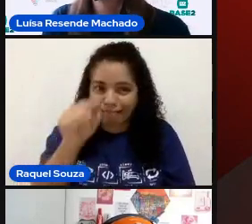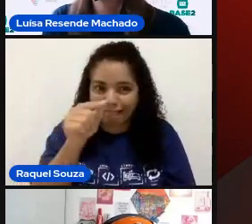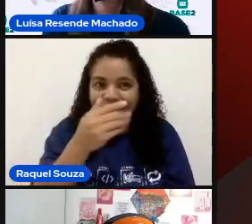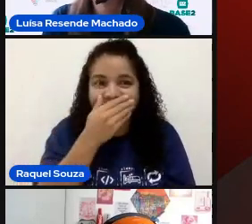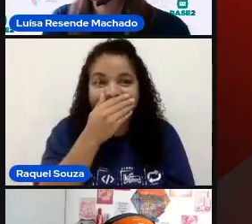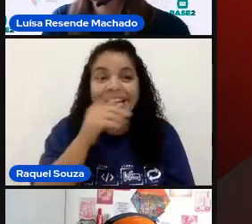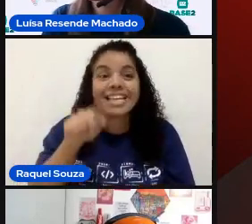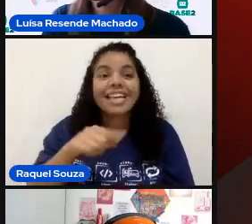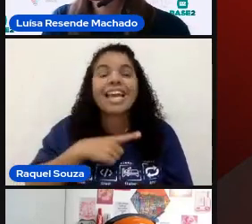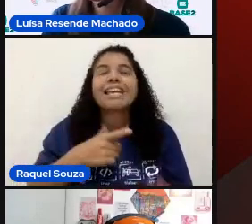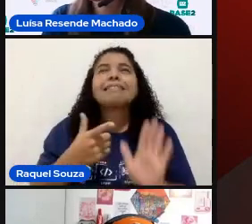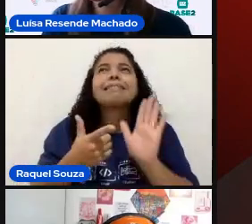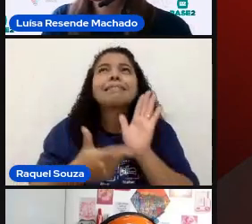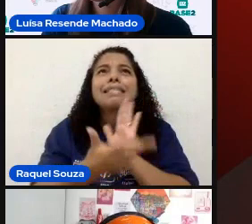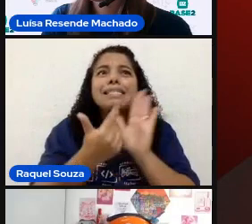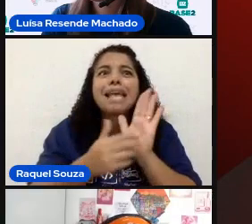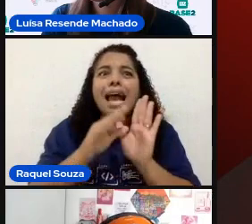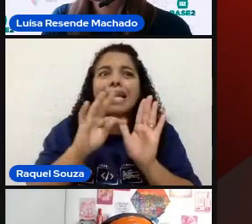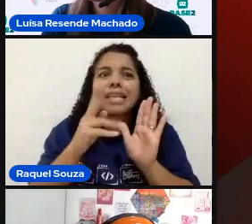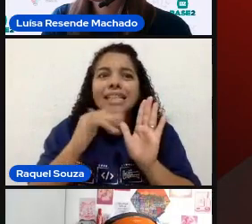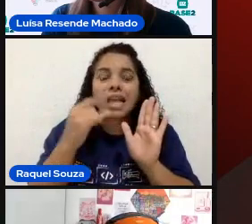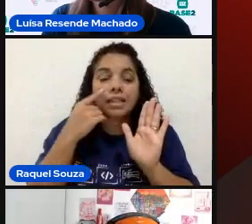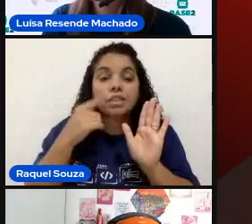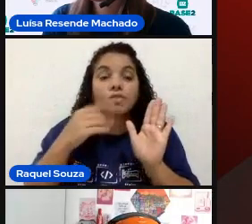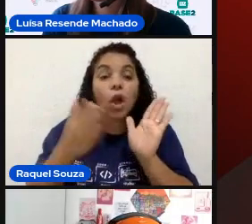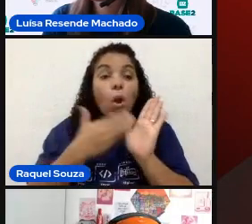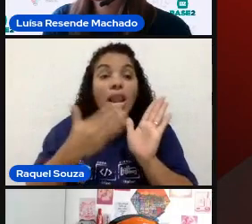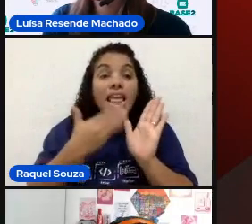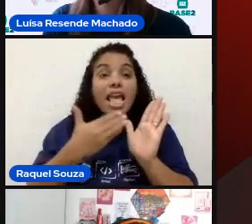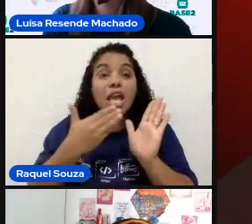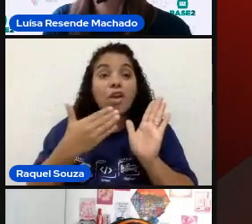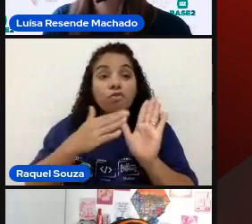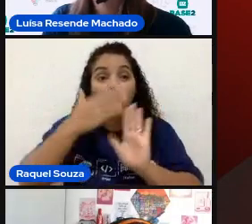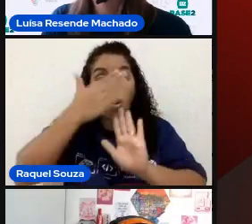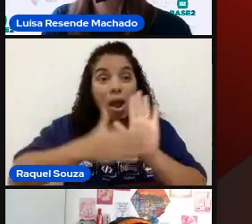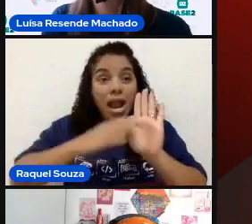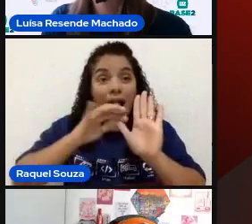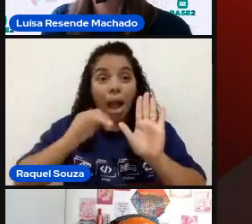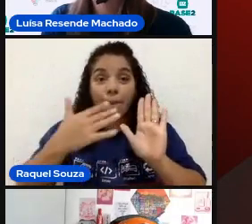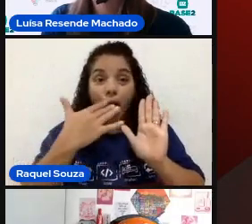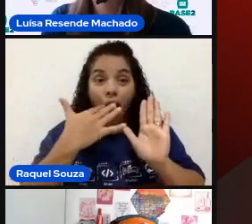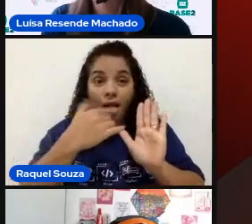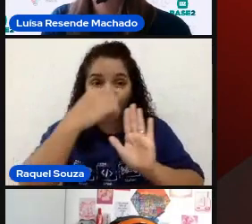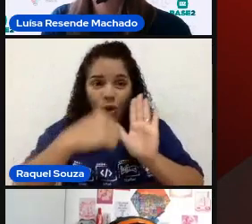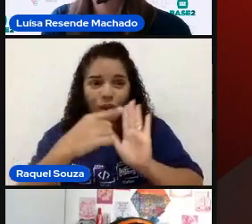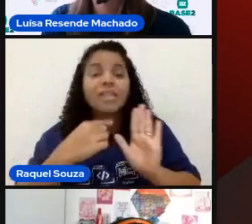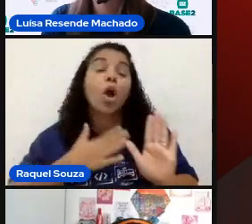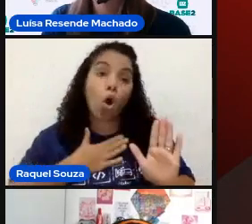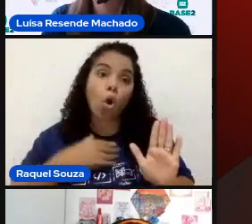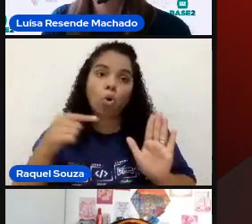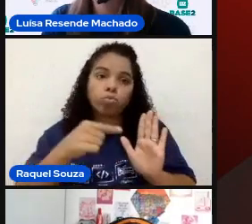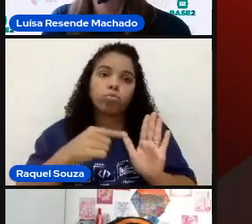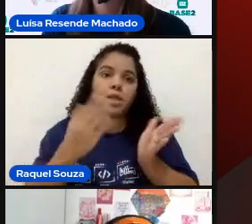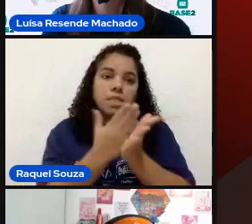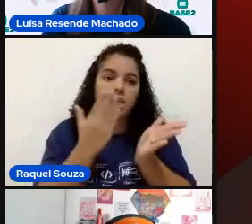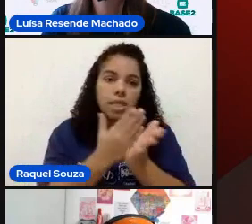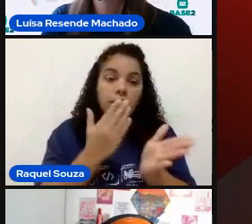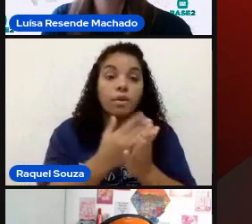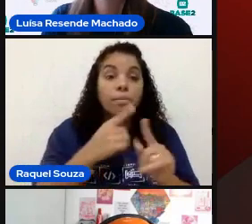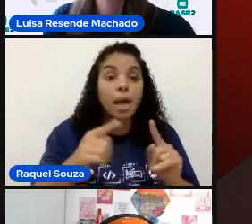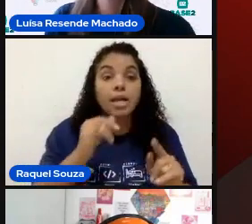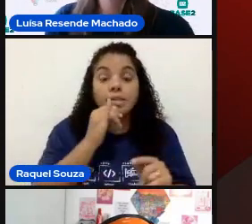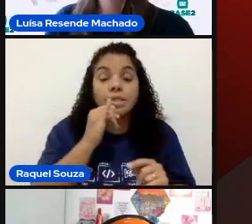Thinking, você coloca, ele é um livro com uma capa colorida e eu gosto desse livro, mas, por exemplo,